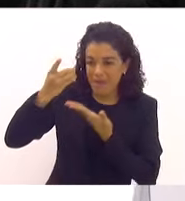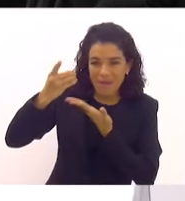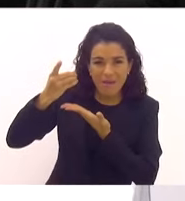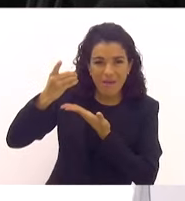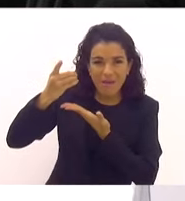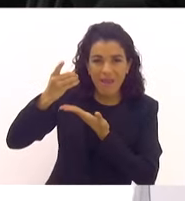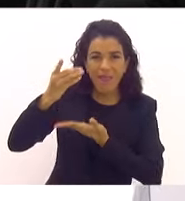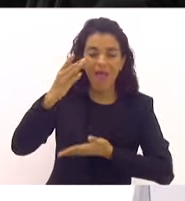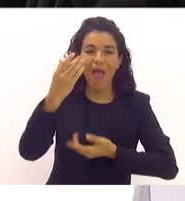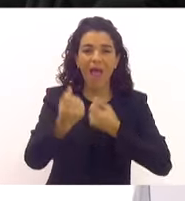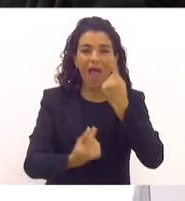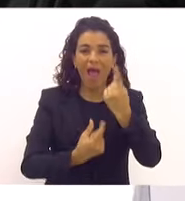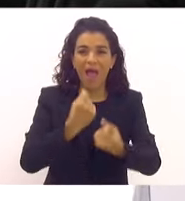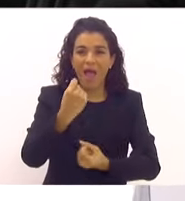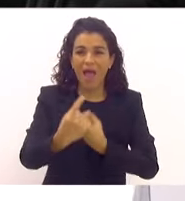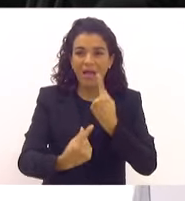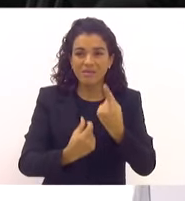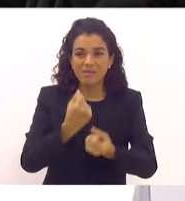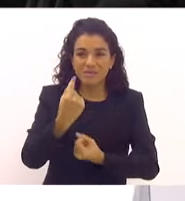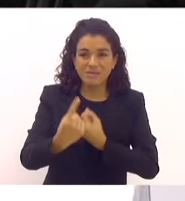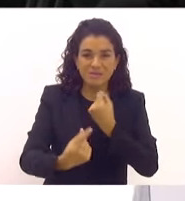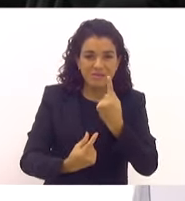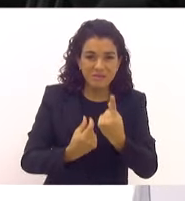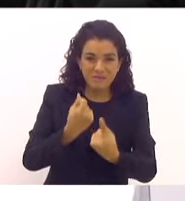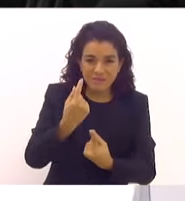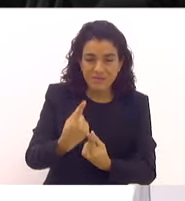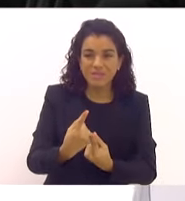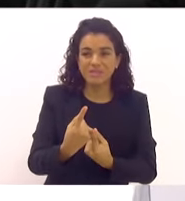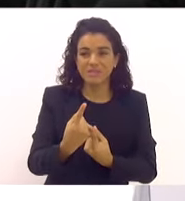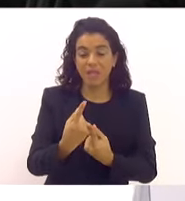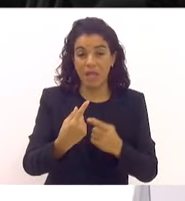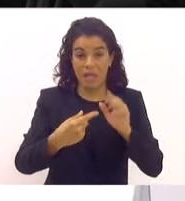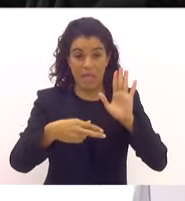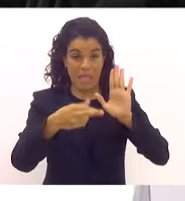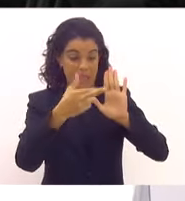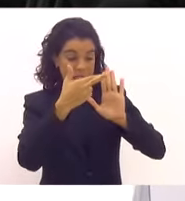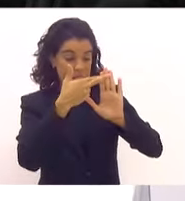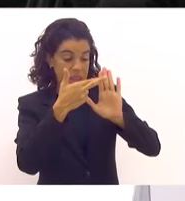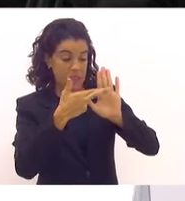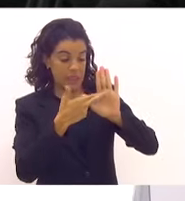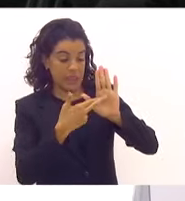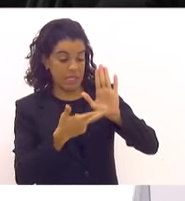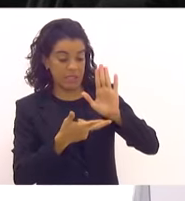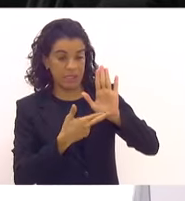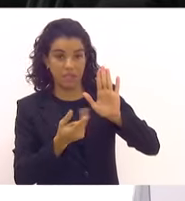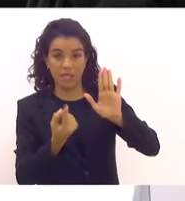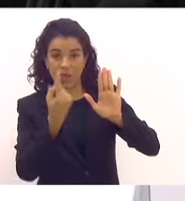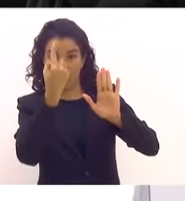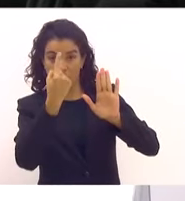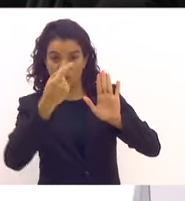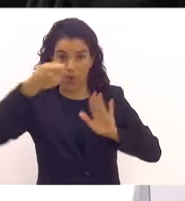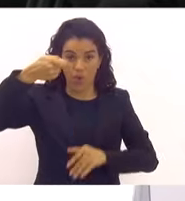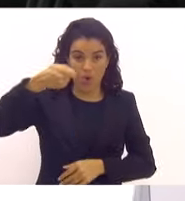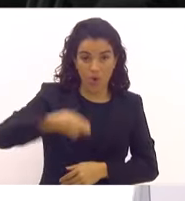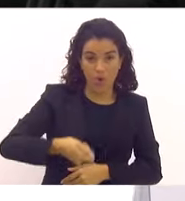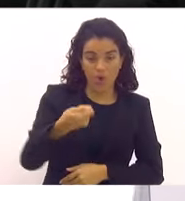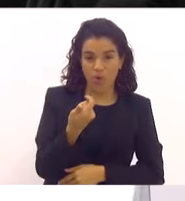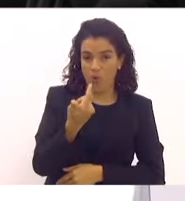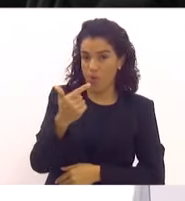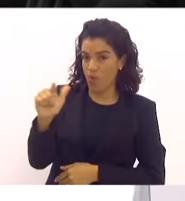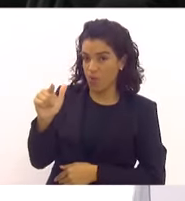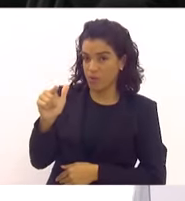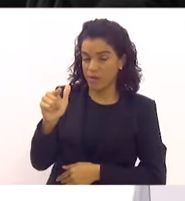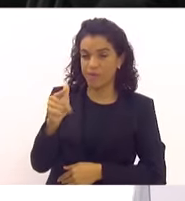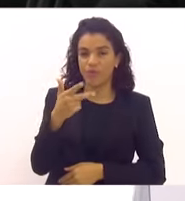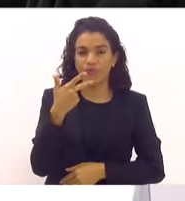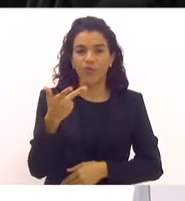que muitas vezes... Né, diretriz é uma coisa, ser obrigado é outra. Porque tem a diferença. Quando